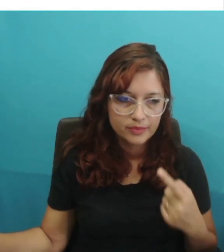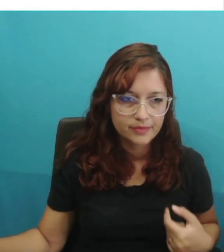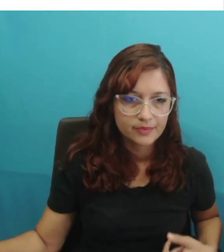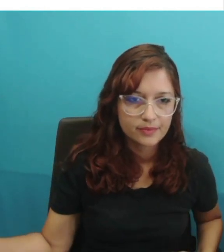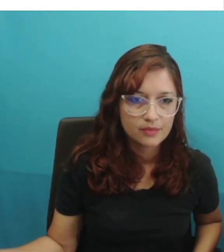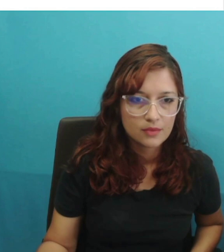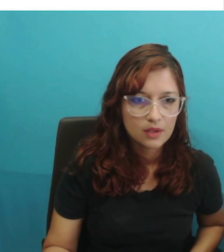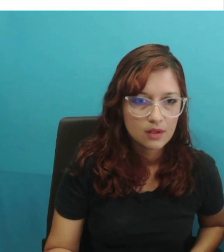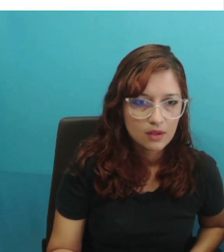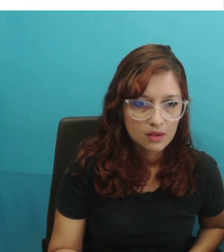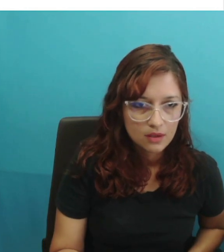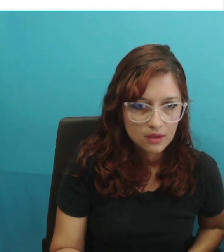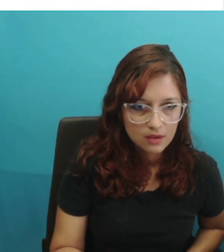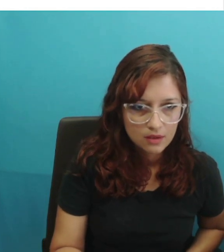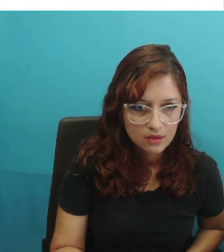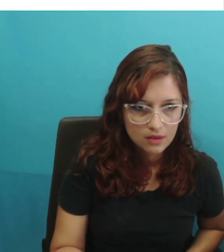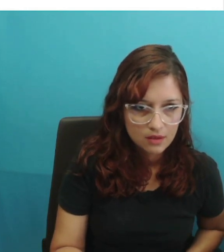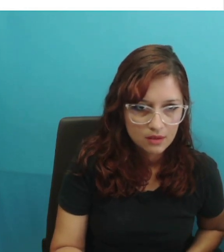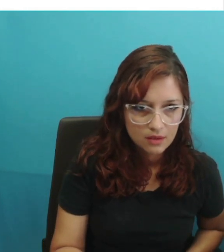Qual é o verbo?